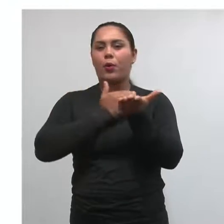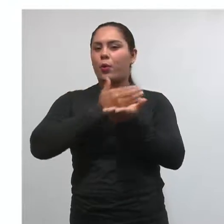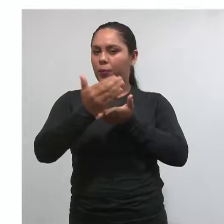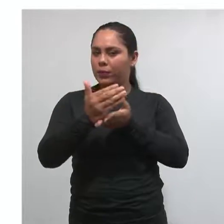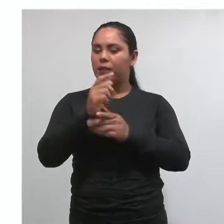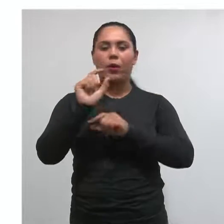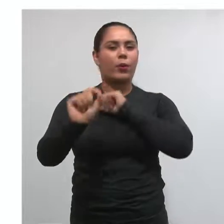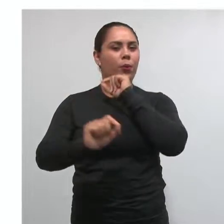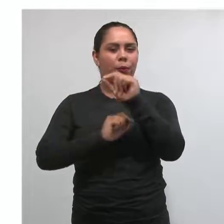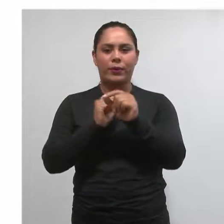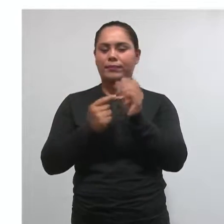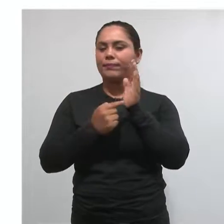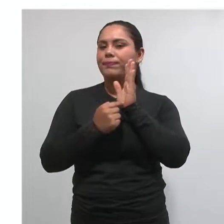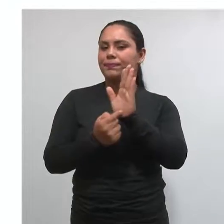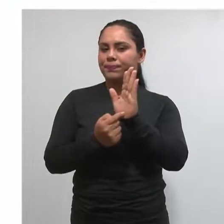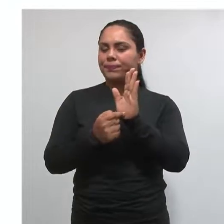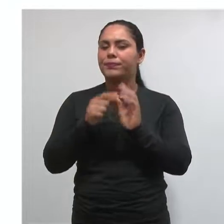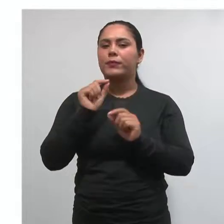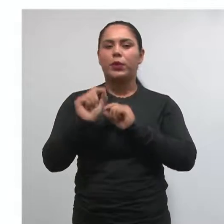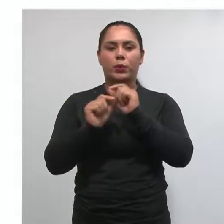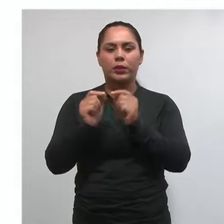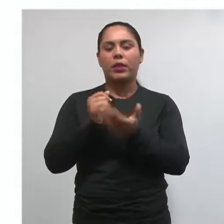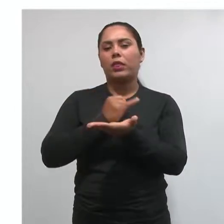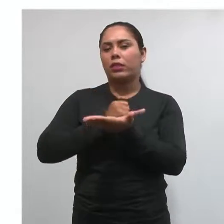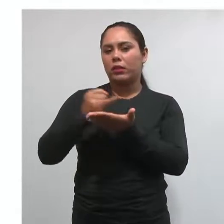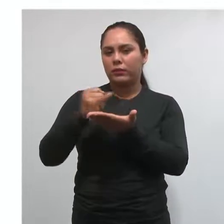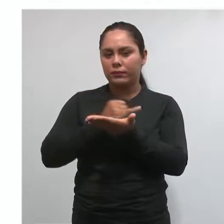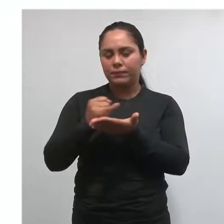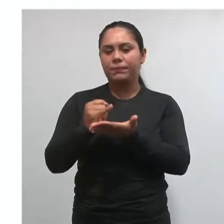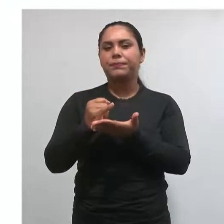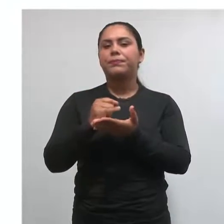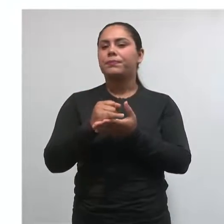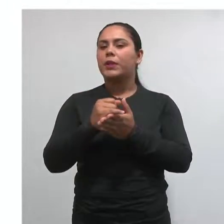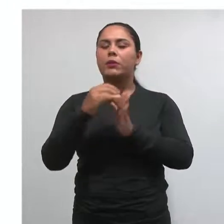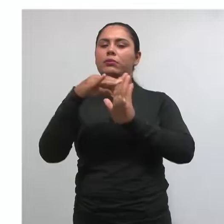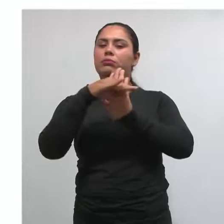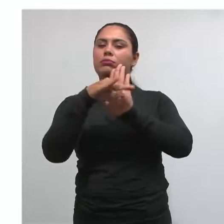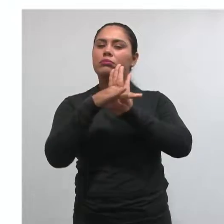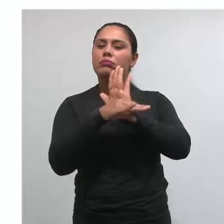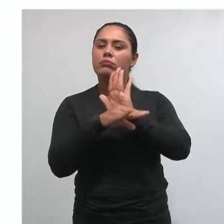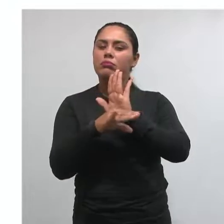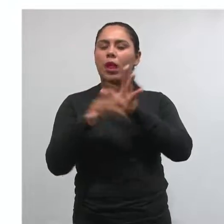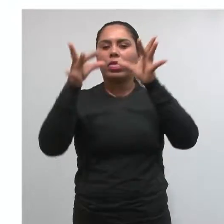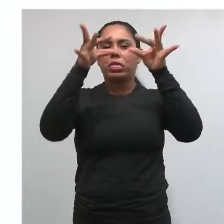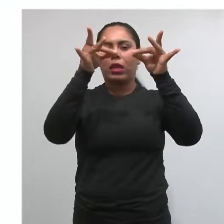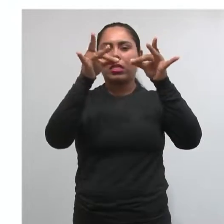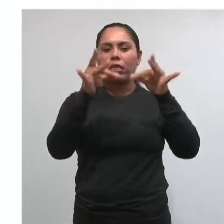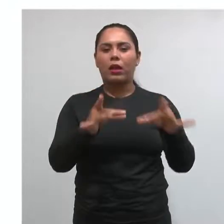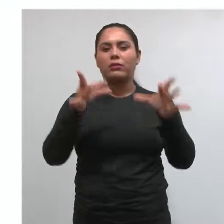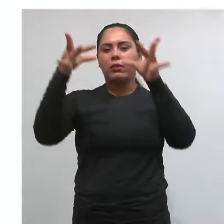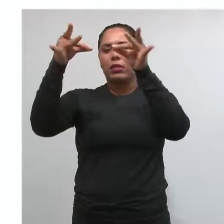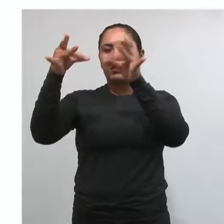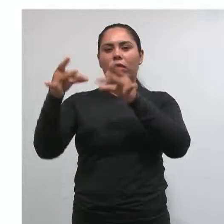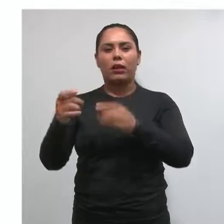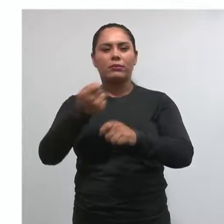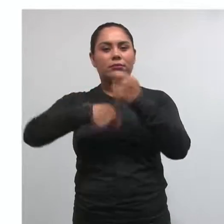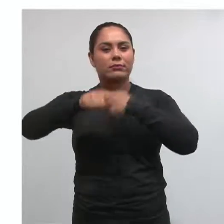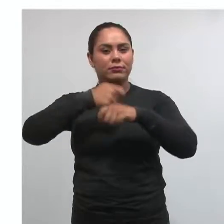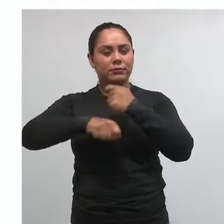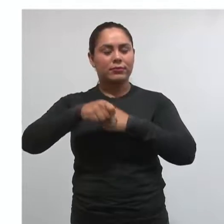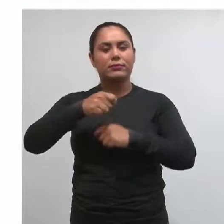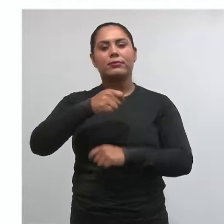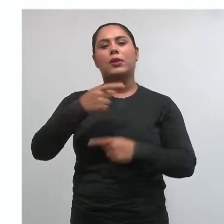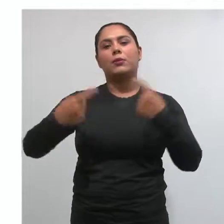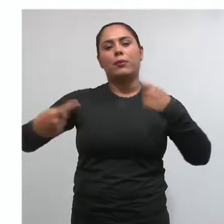então, a gente traz aqui uma introdução, uma abordagem introdutória a respeito das definições e abordagens de administração e